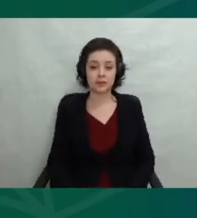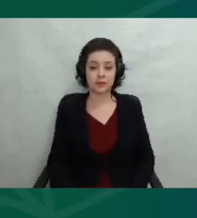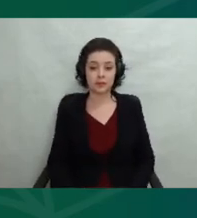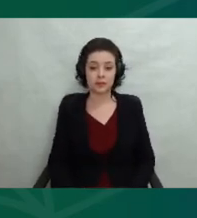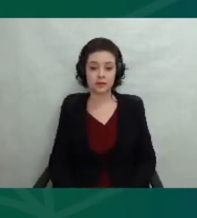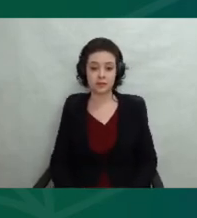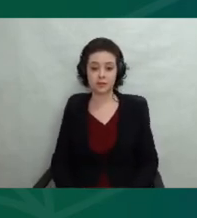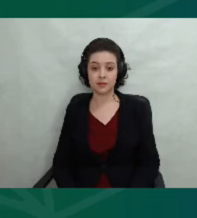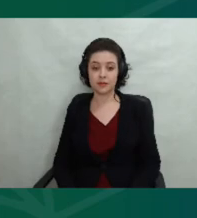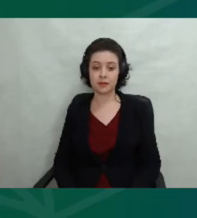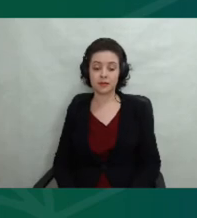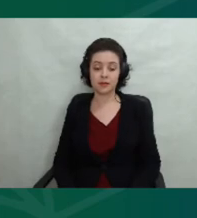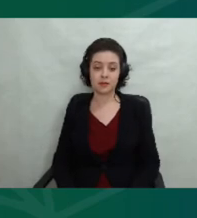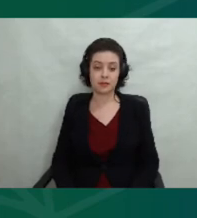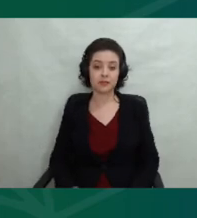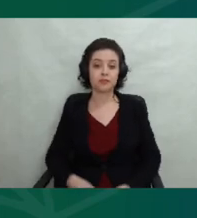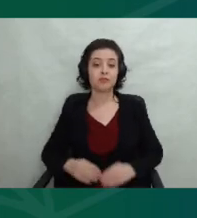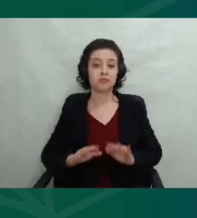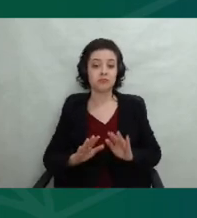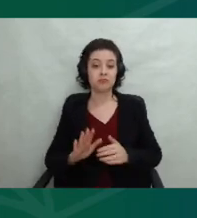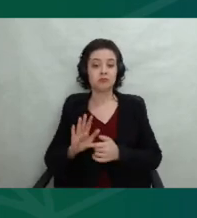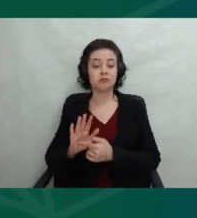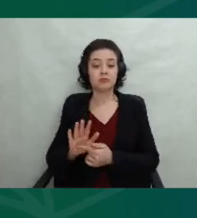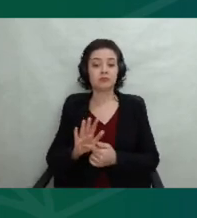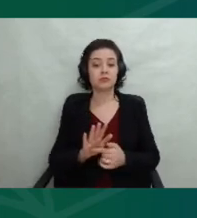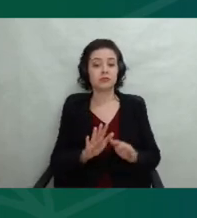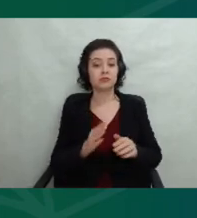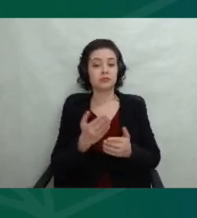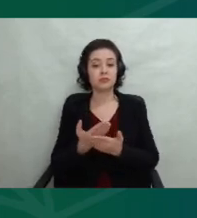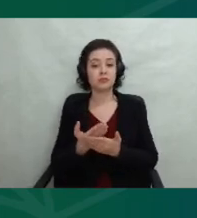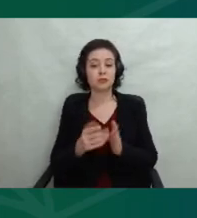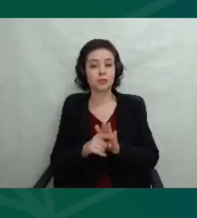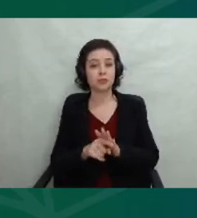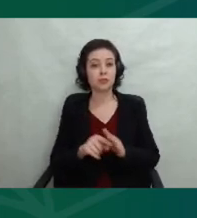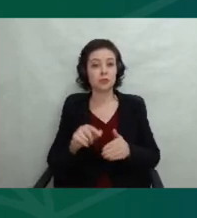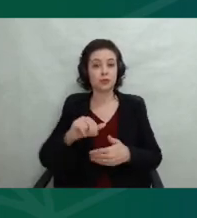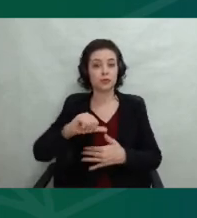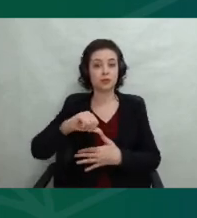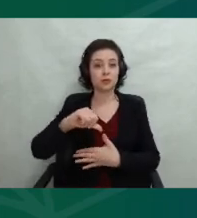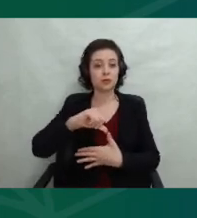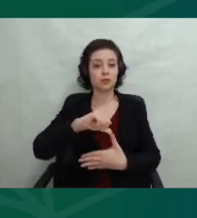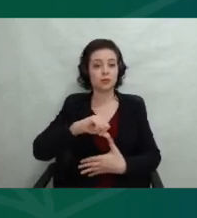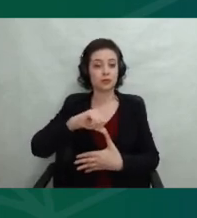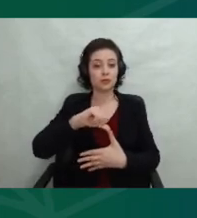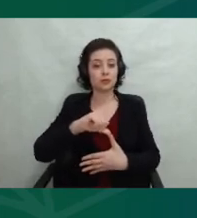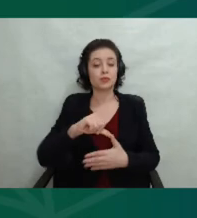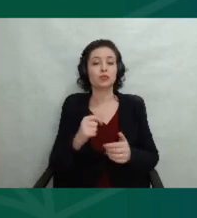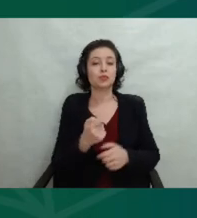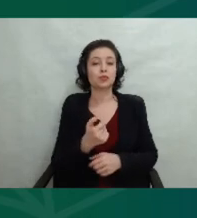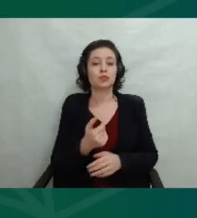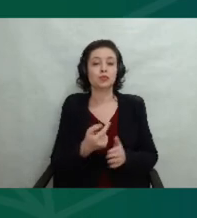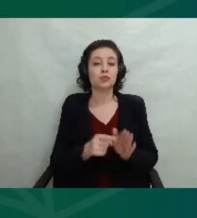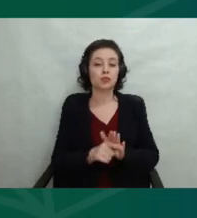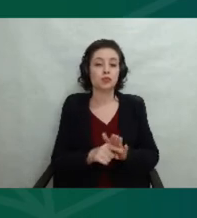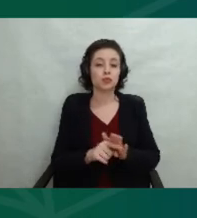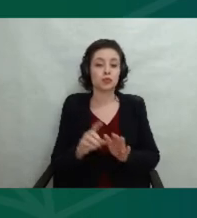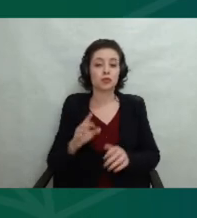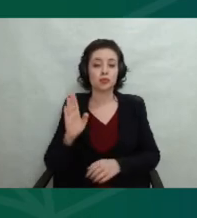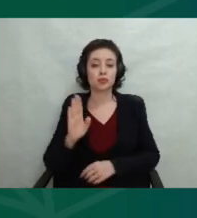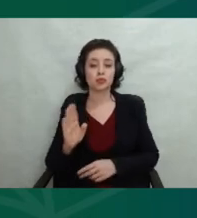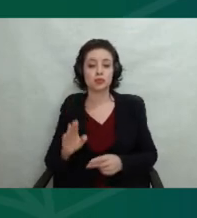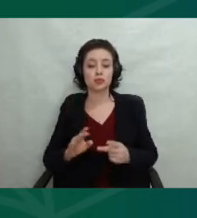Só para mostrar para vocês como isso é pouco estudado na América do Sul. Então, somente o Brasil, Argentina e Chile